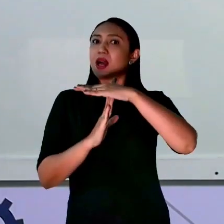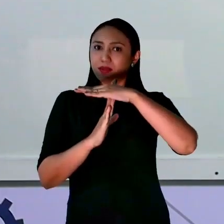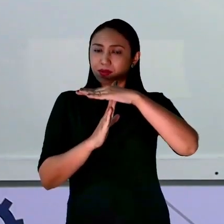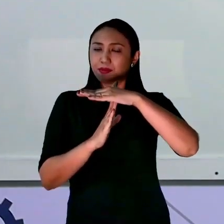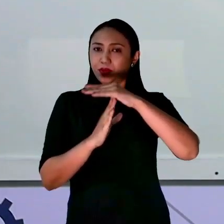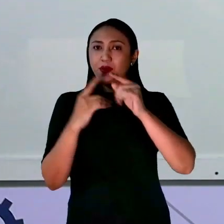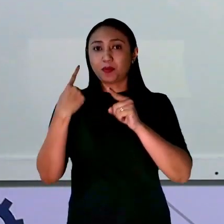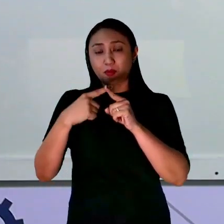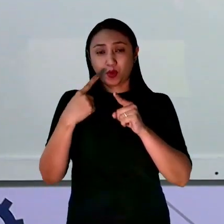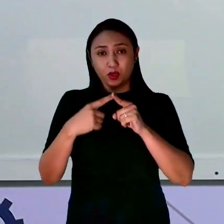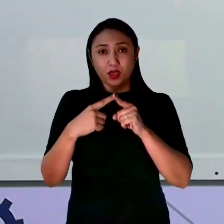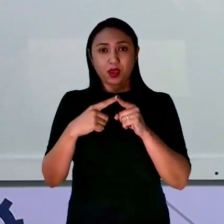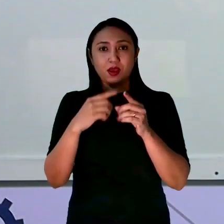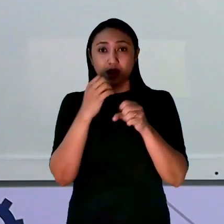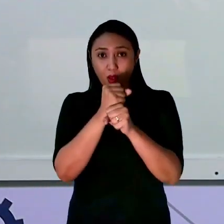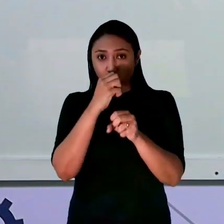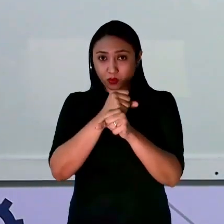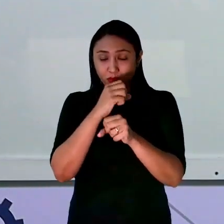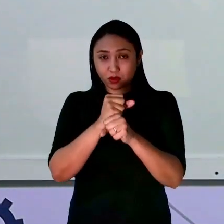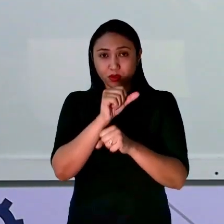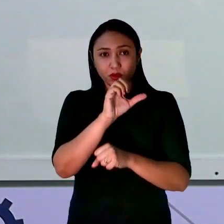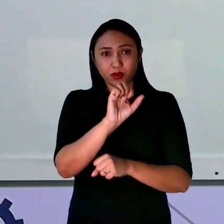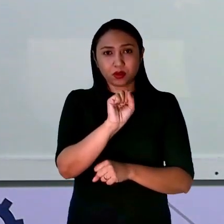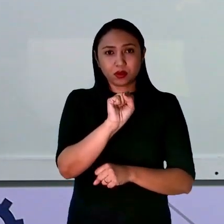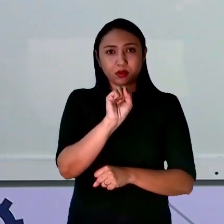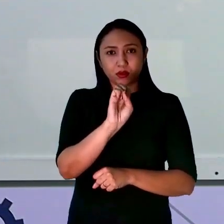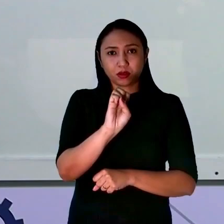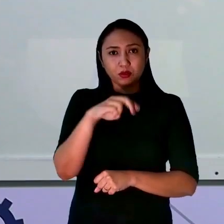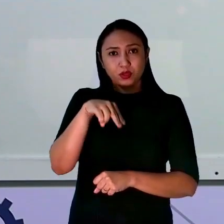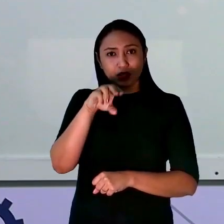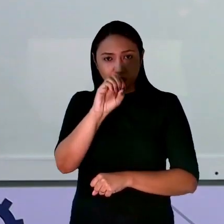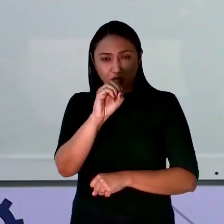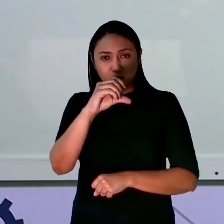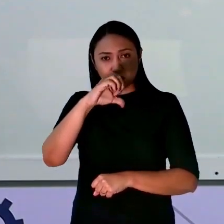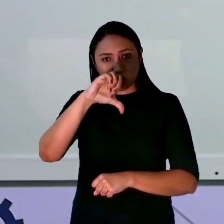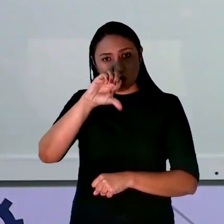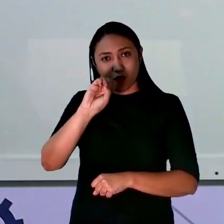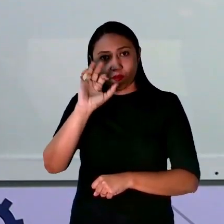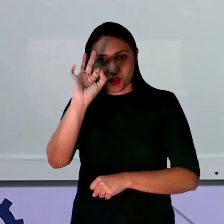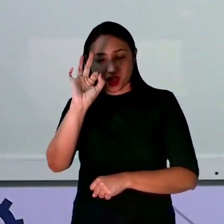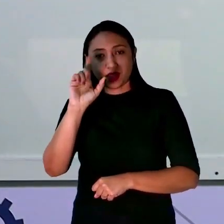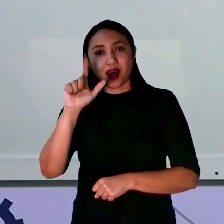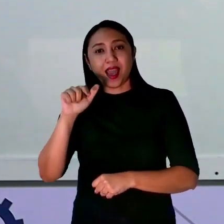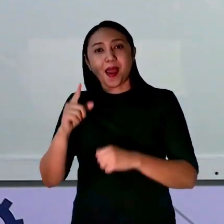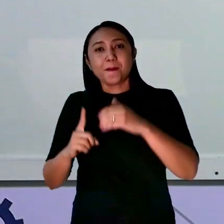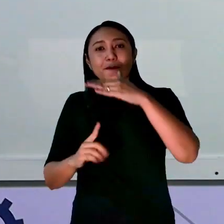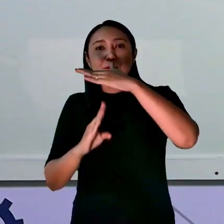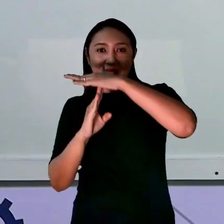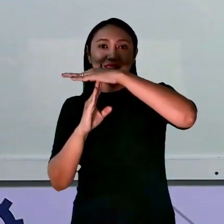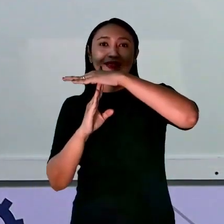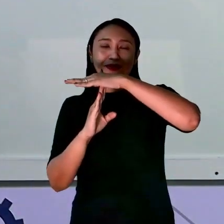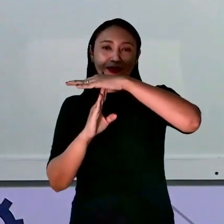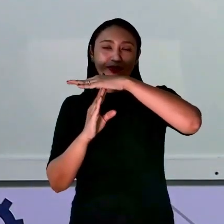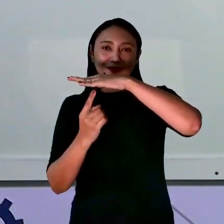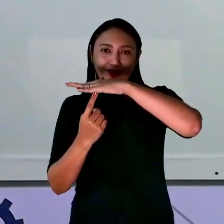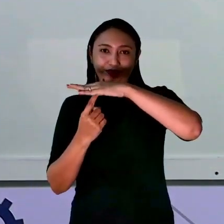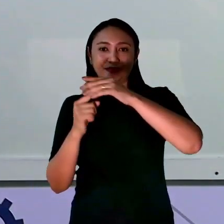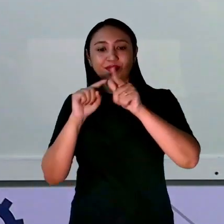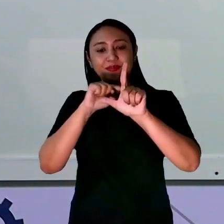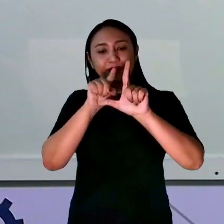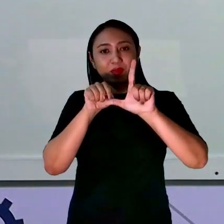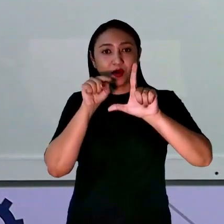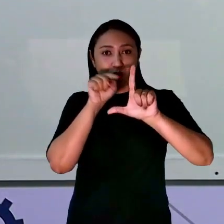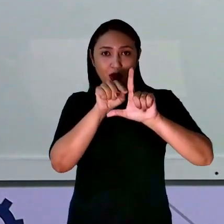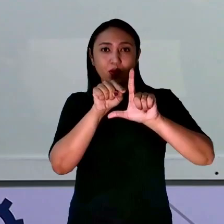Porque o seno de 90, né, a força magnética, ela é máxima, até porque, nesse caso,